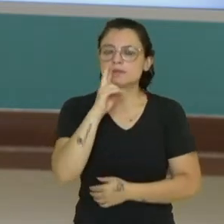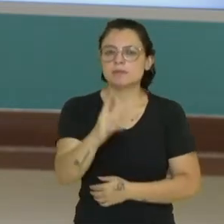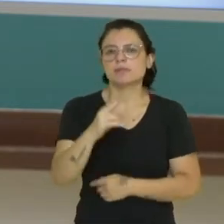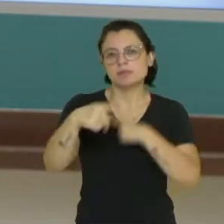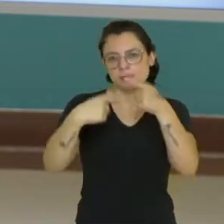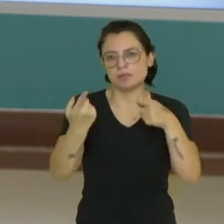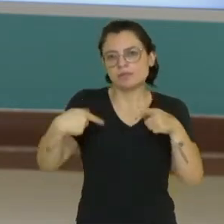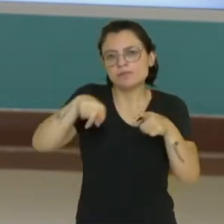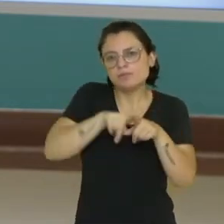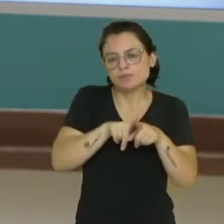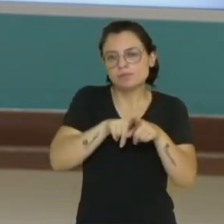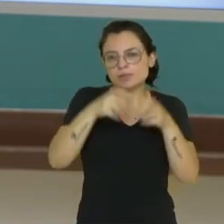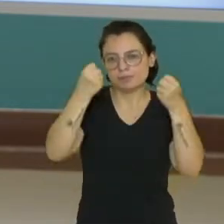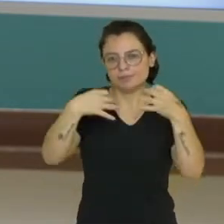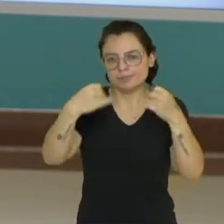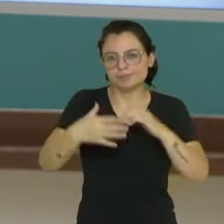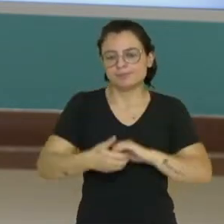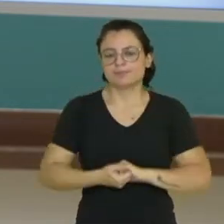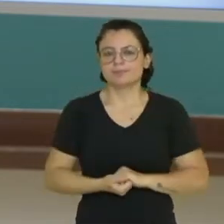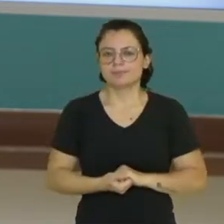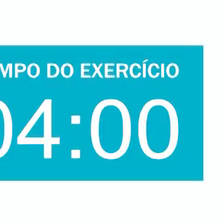e nós voltamos com a correção.